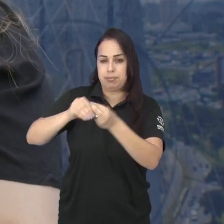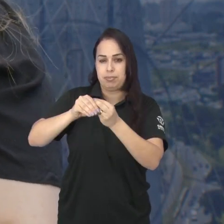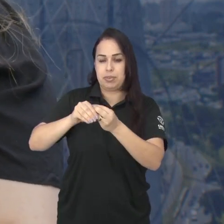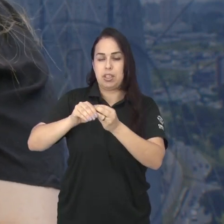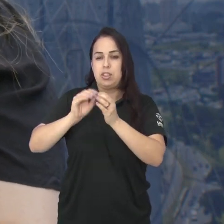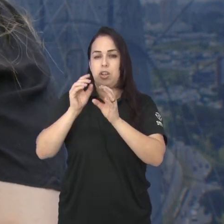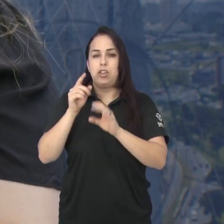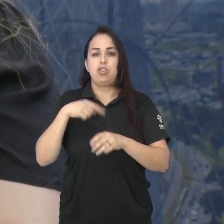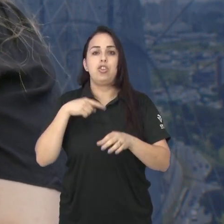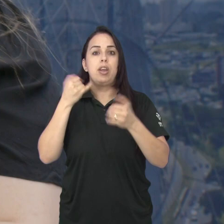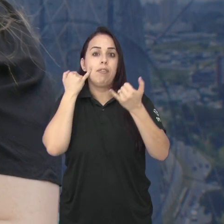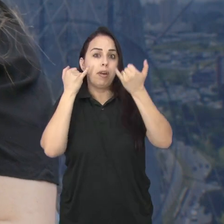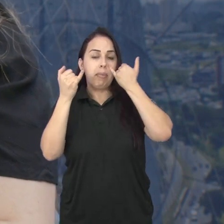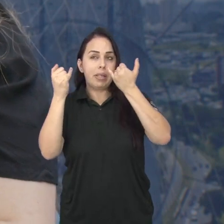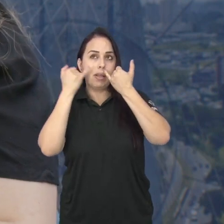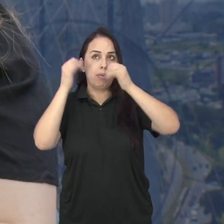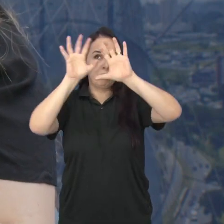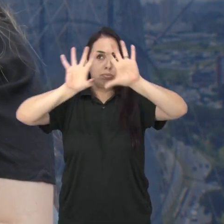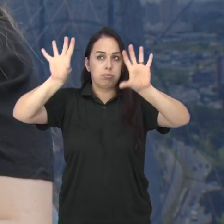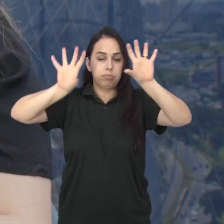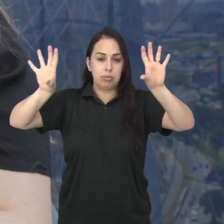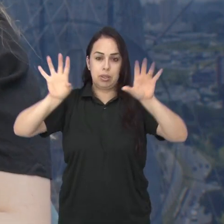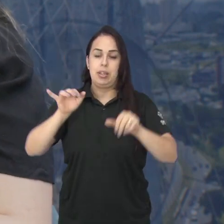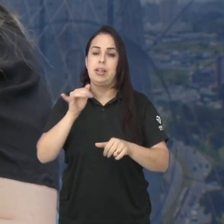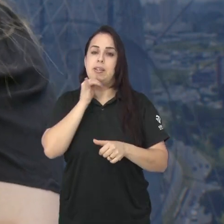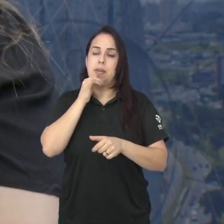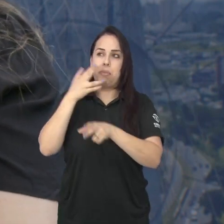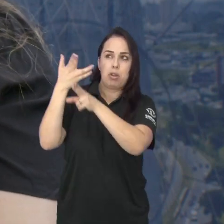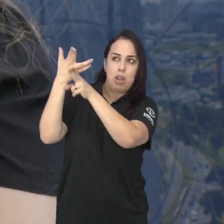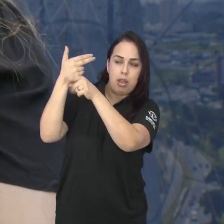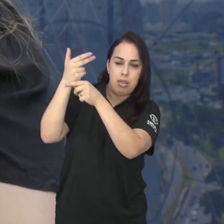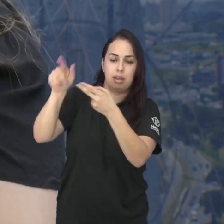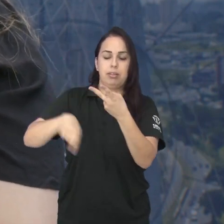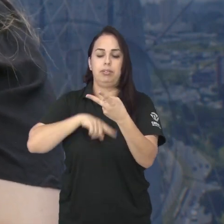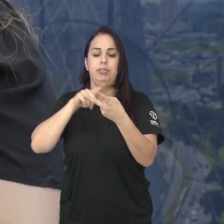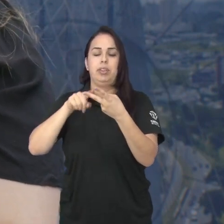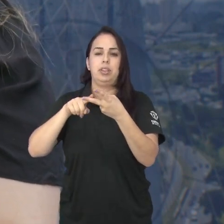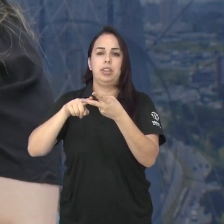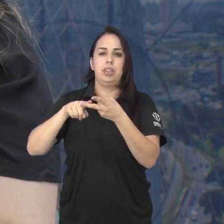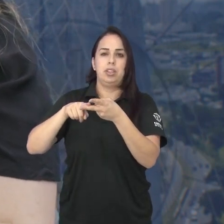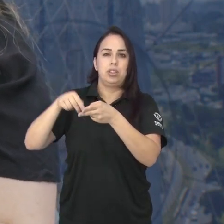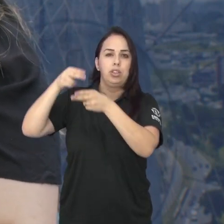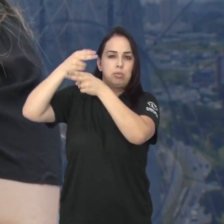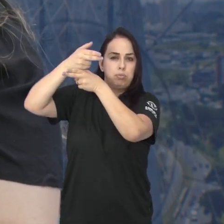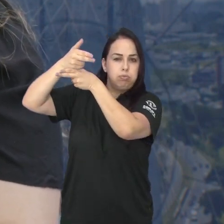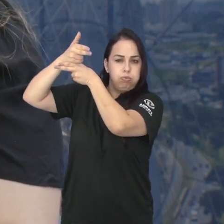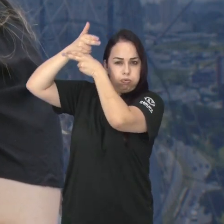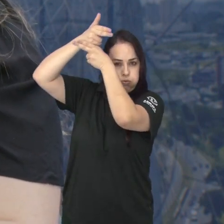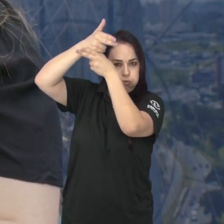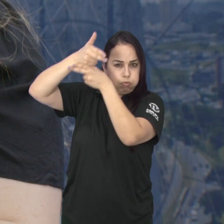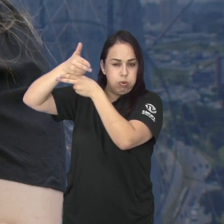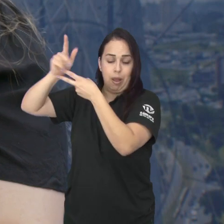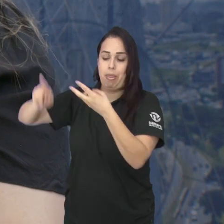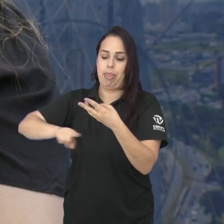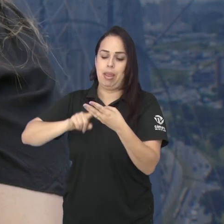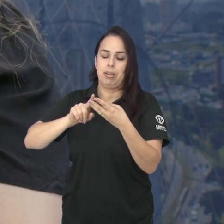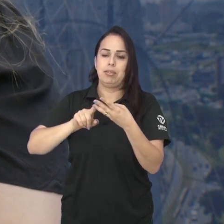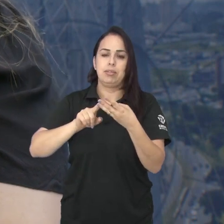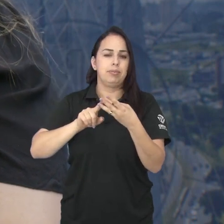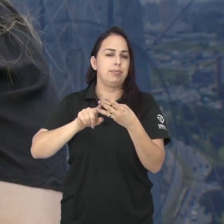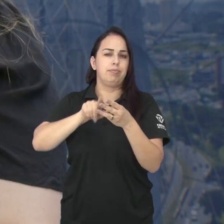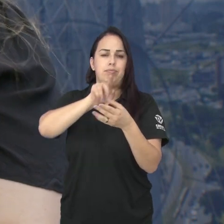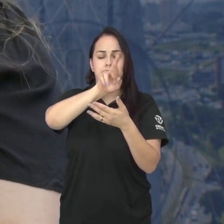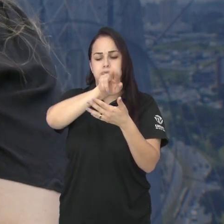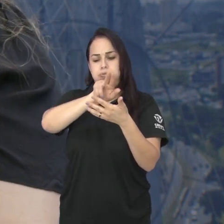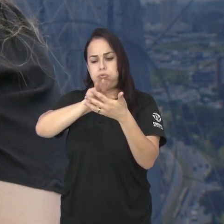integradora de dados meteorológicos. Então eu tenho dado de radar, tenho dado de satélite, tenho dado de estações, tenho